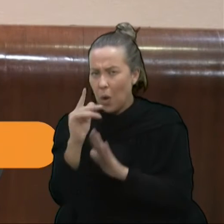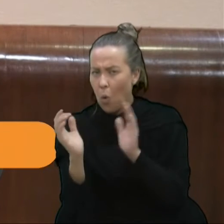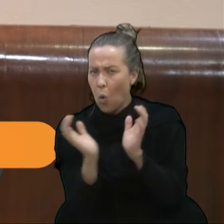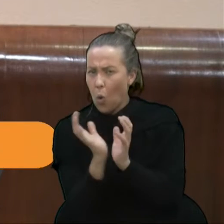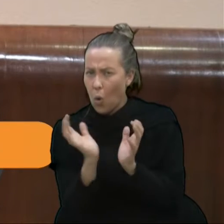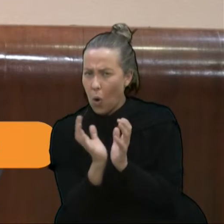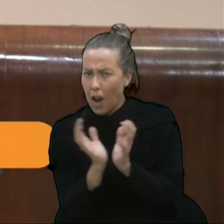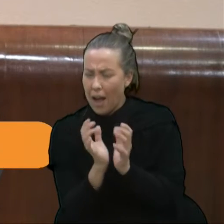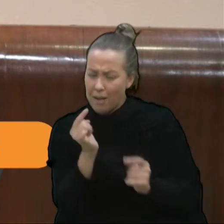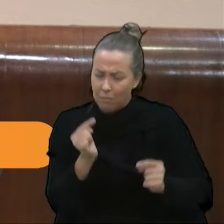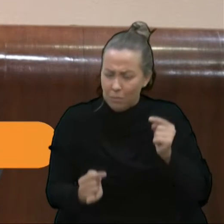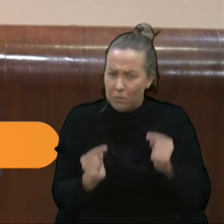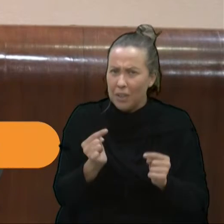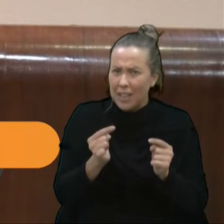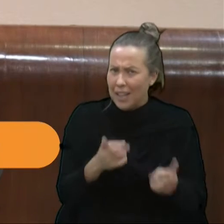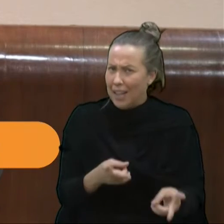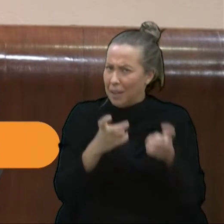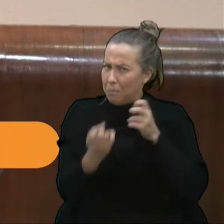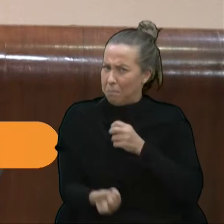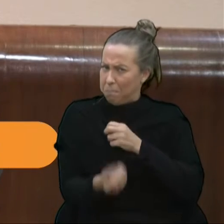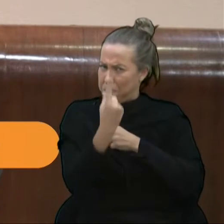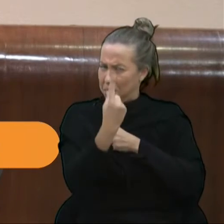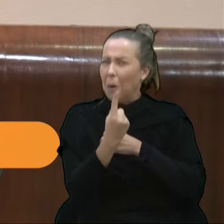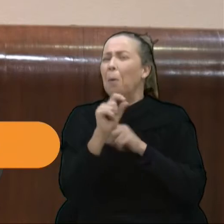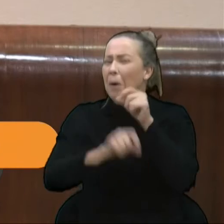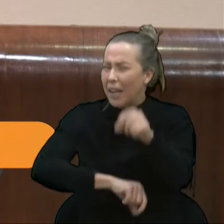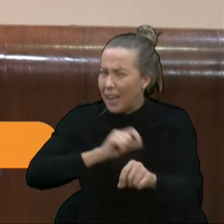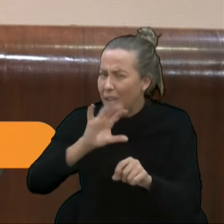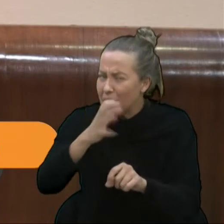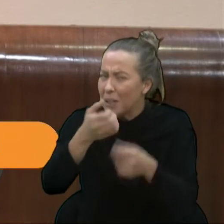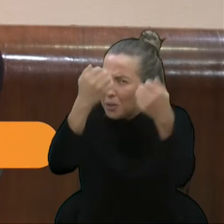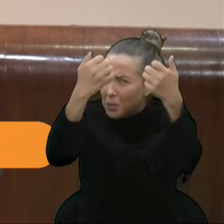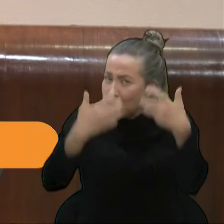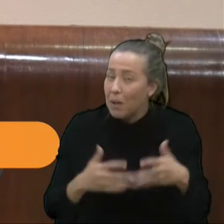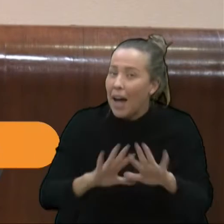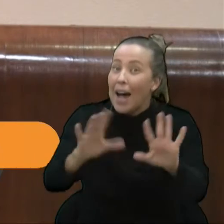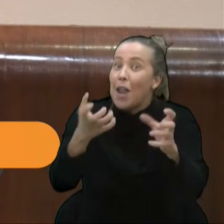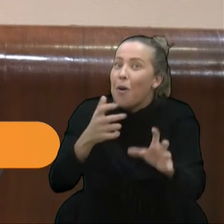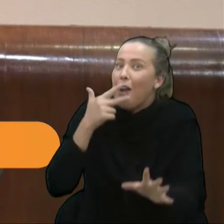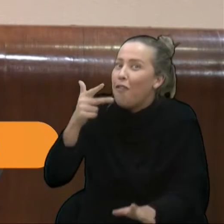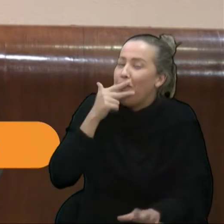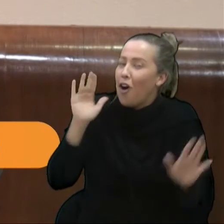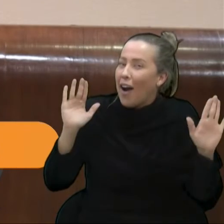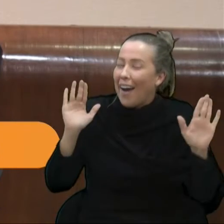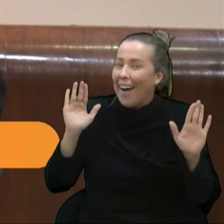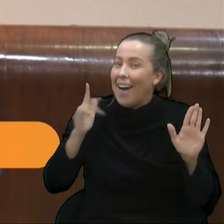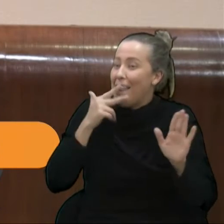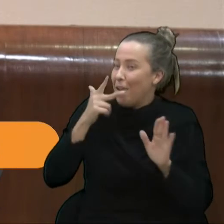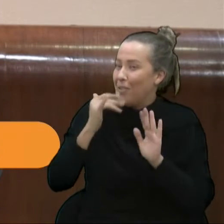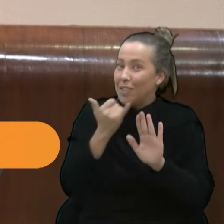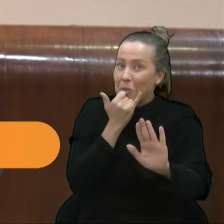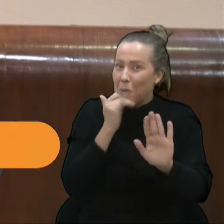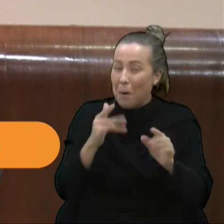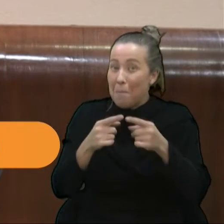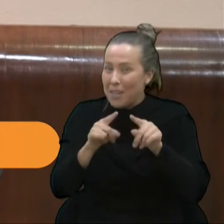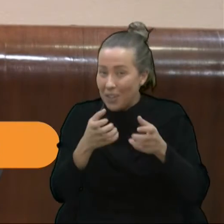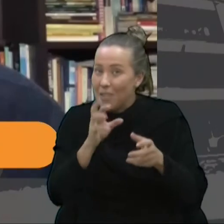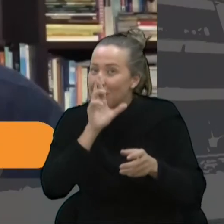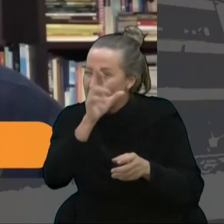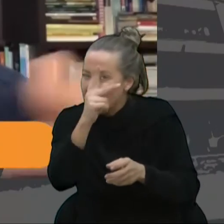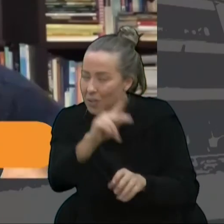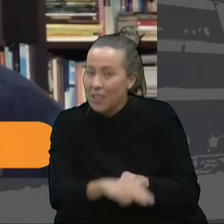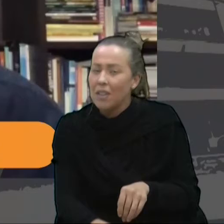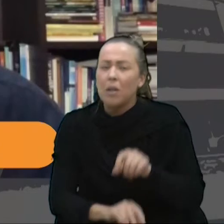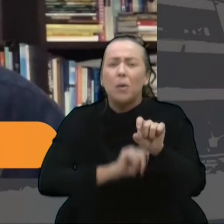colega e que pareceu meio estranho, coisa parecida. Explica pra gente, não querendo ser fofoqueiro, tá? Não é esse o meu papel. O